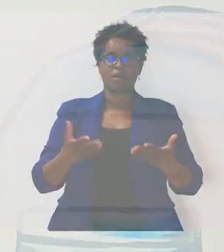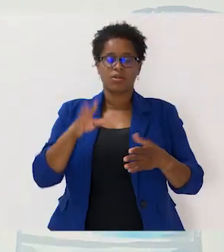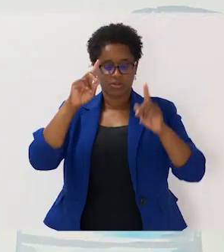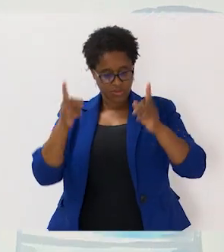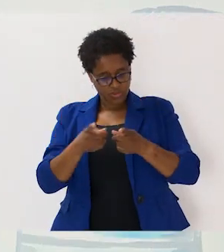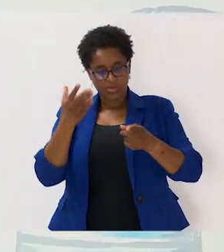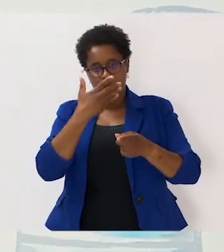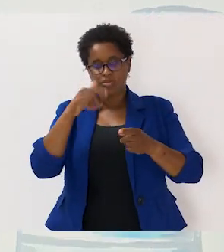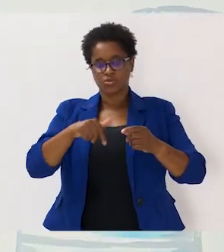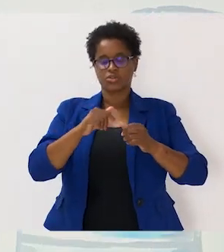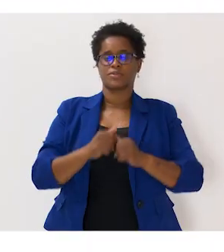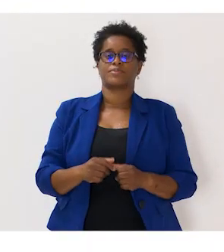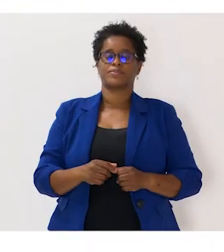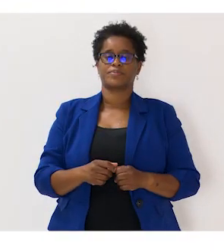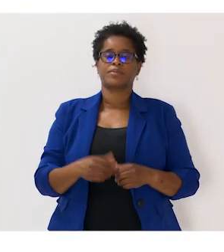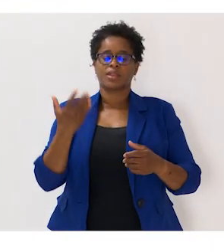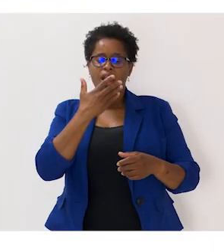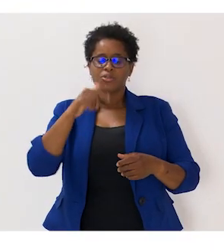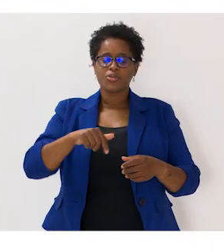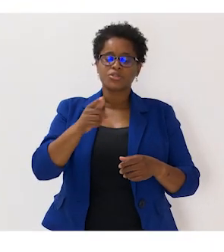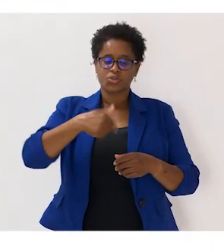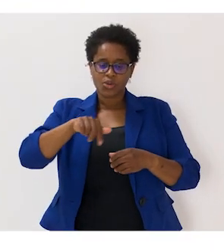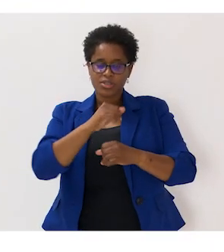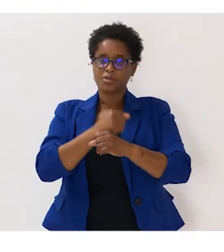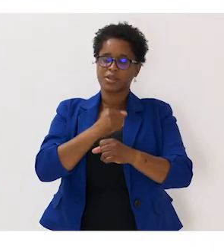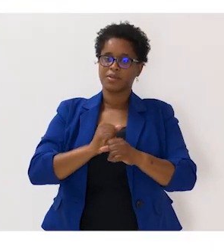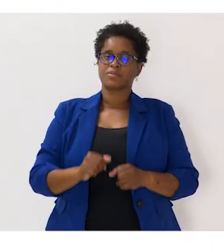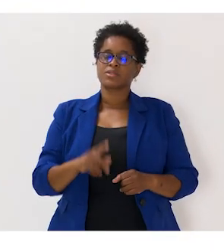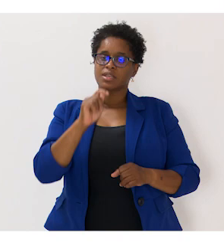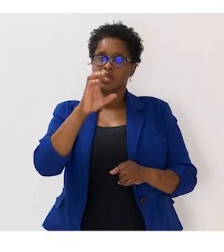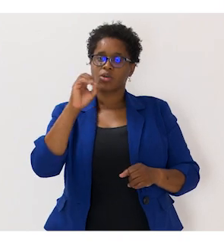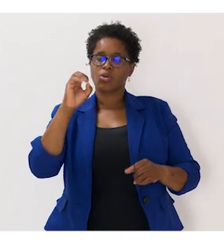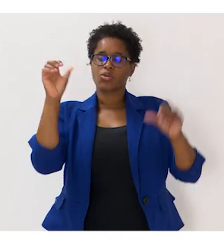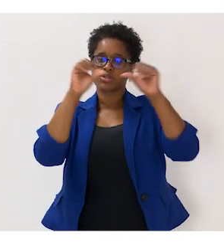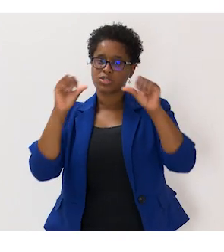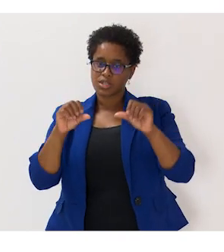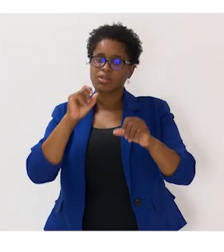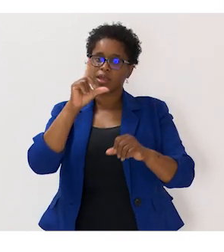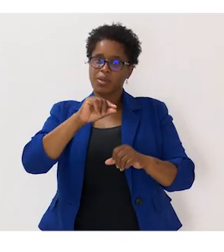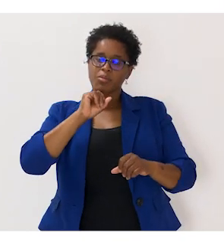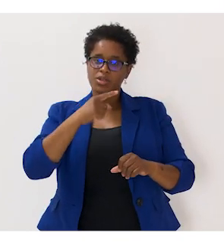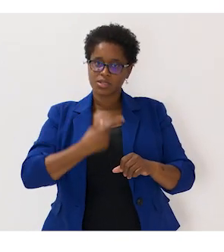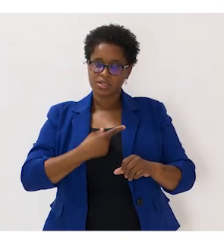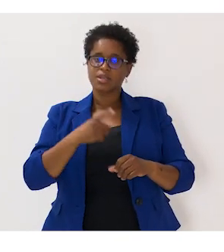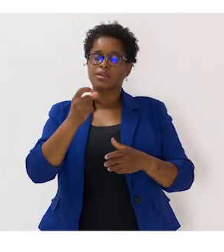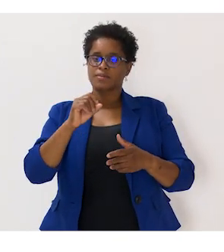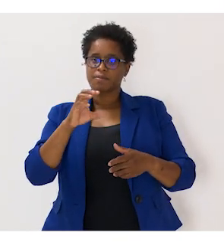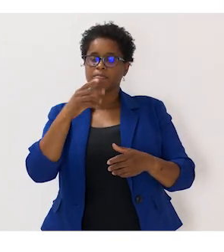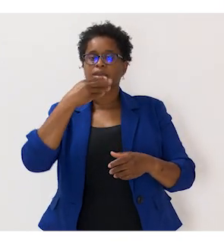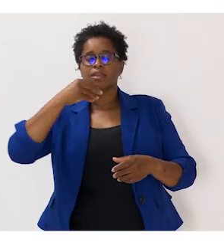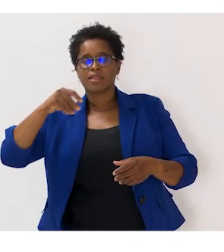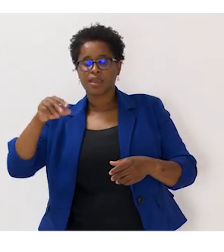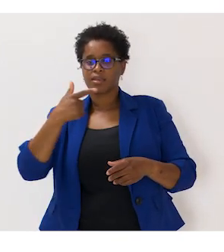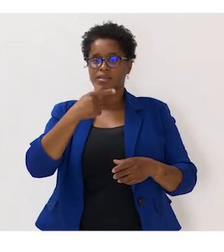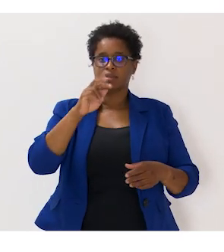à síntese da aula de hoje. Na aula de hoje, nós vimos que os ecossistemas também podem ser classificados em